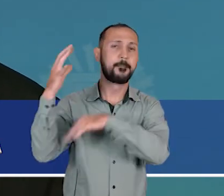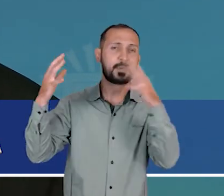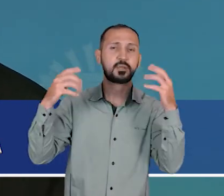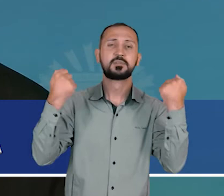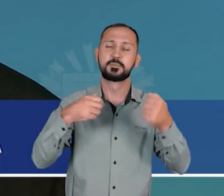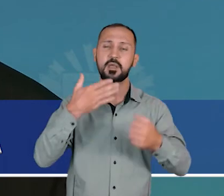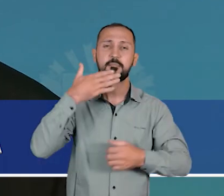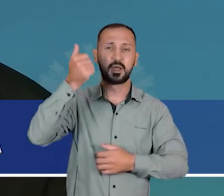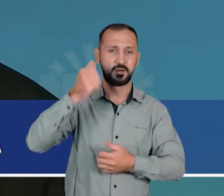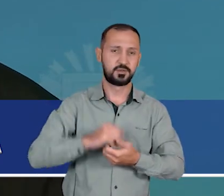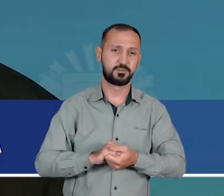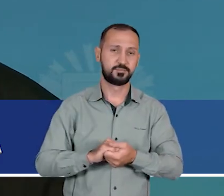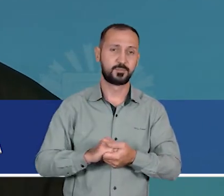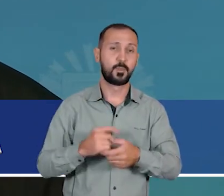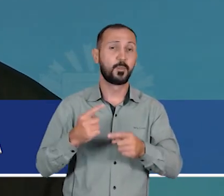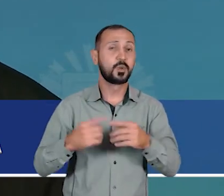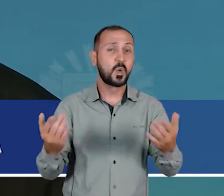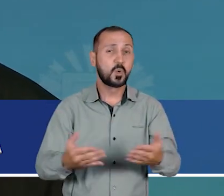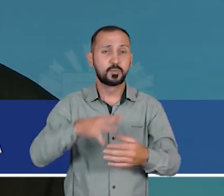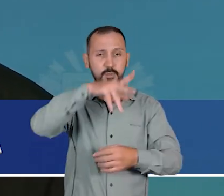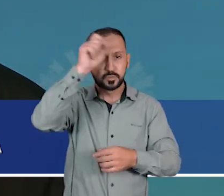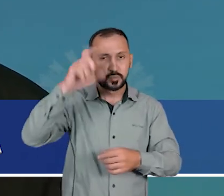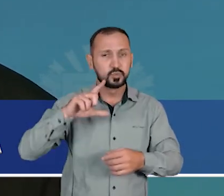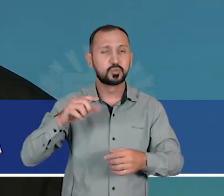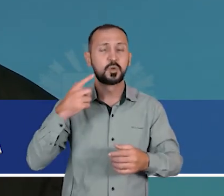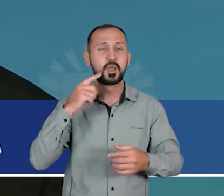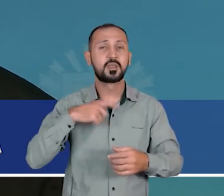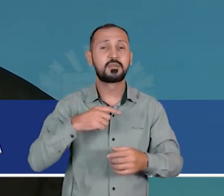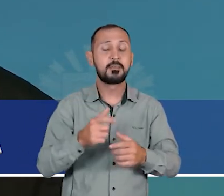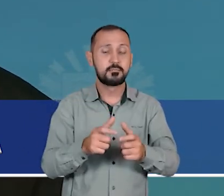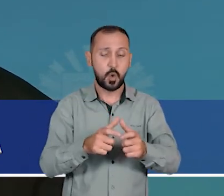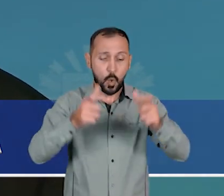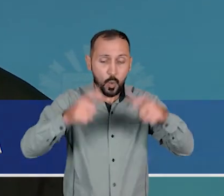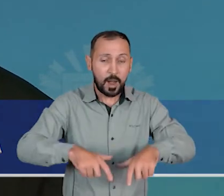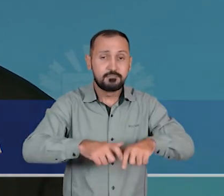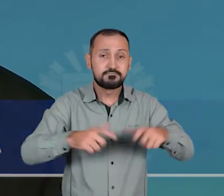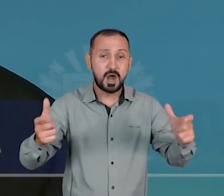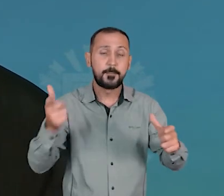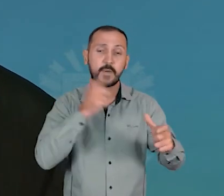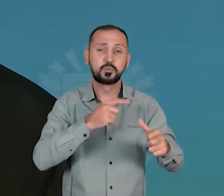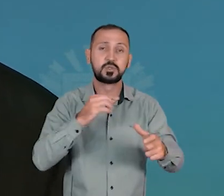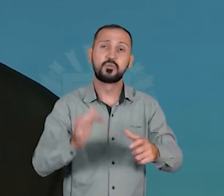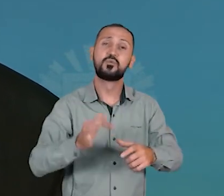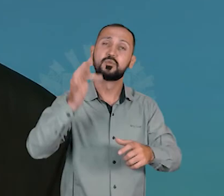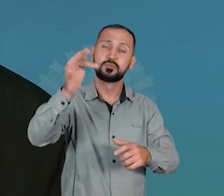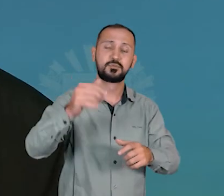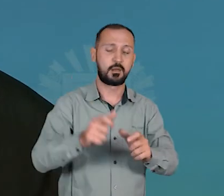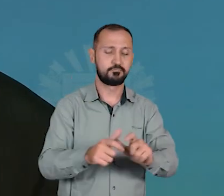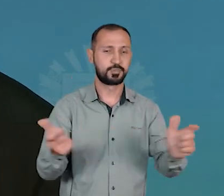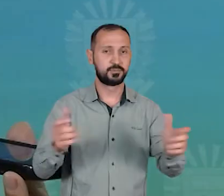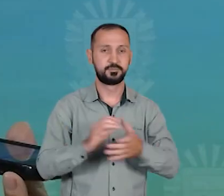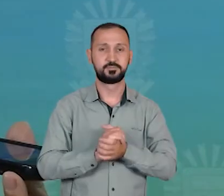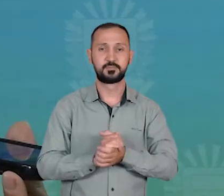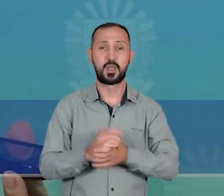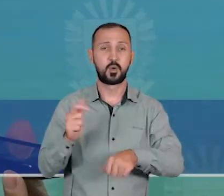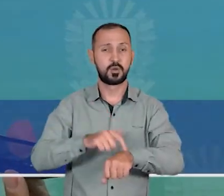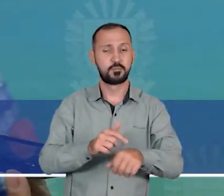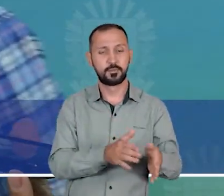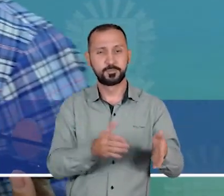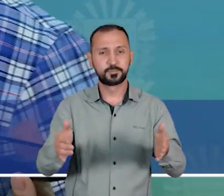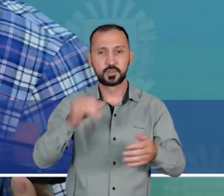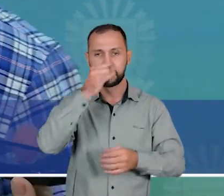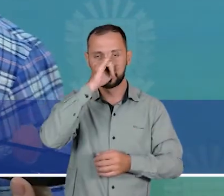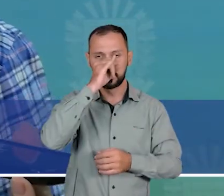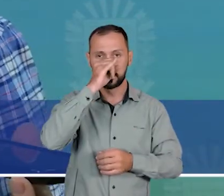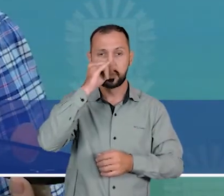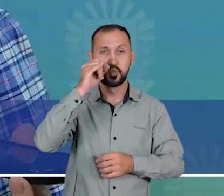que precisamos também avançar. O Mato Grosso do Sul hoje é o player do Brasil com maior capacidade produtiva para os próximos 10 anos. Nós estamos vivendo uma